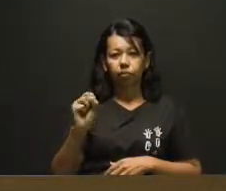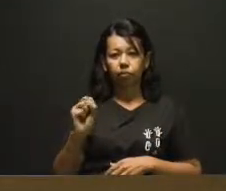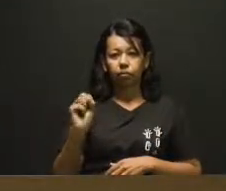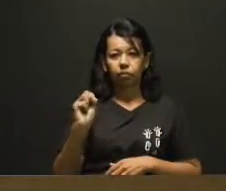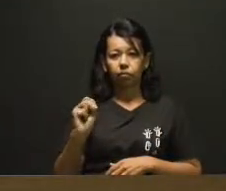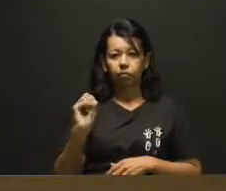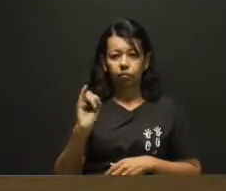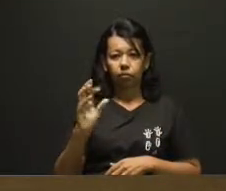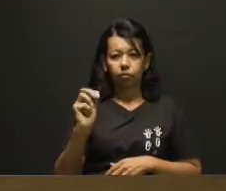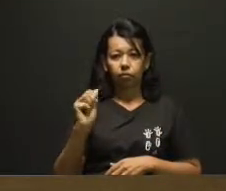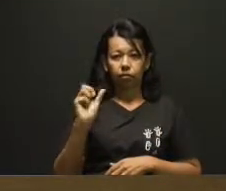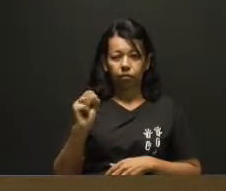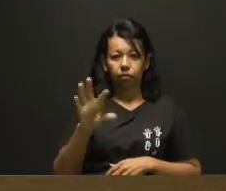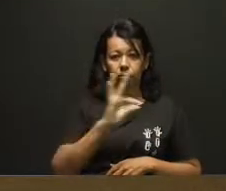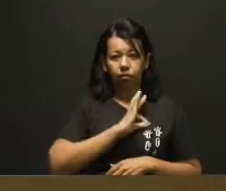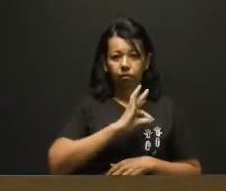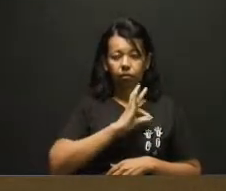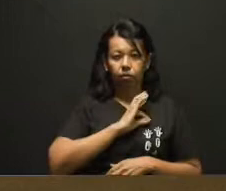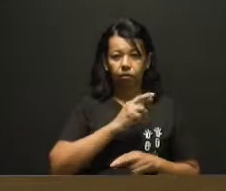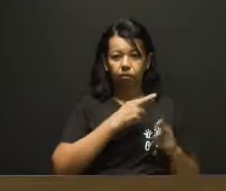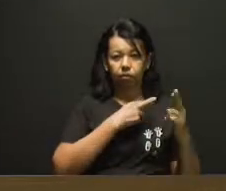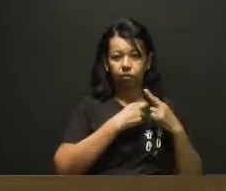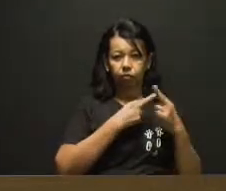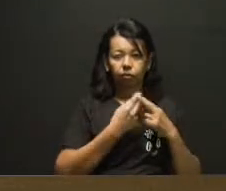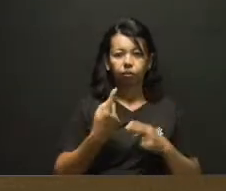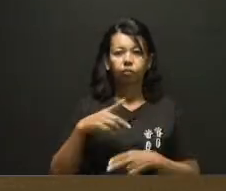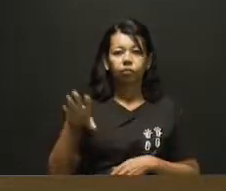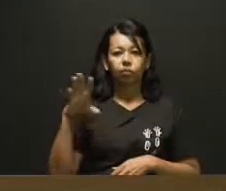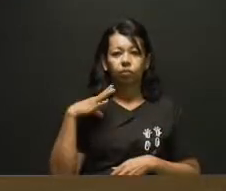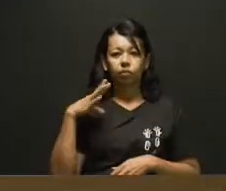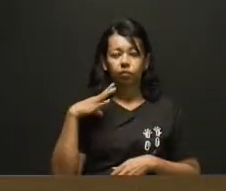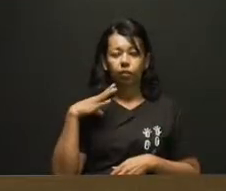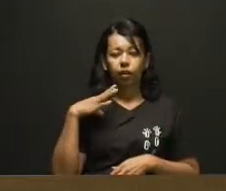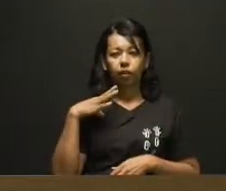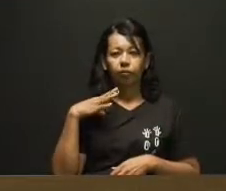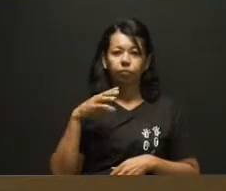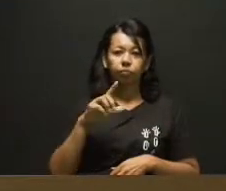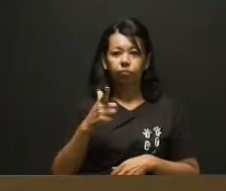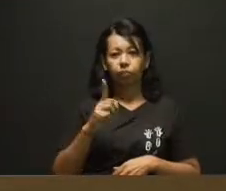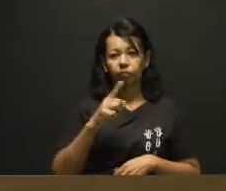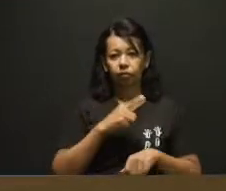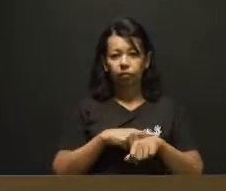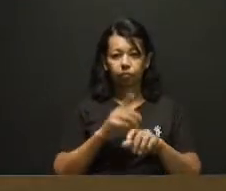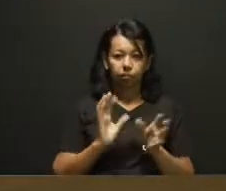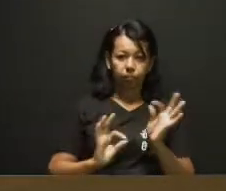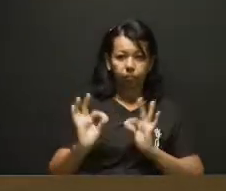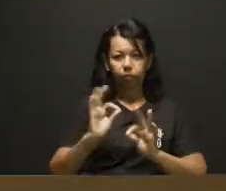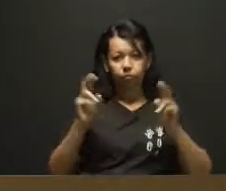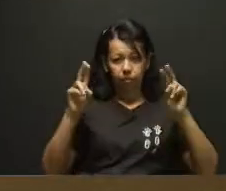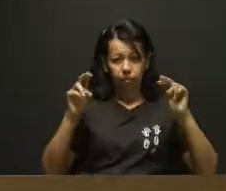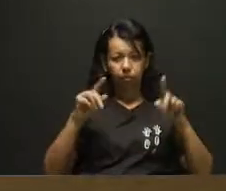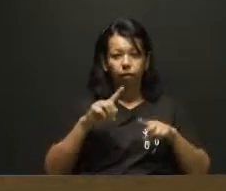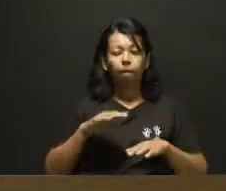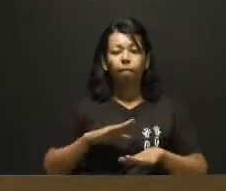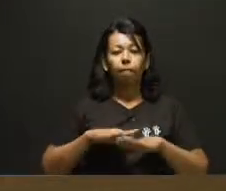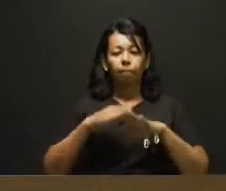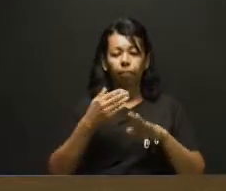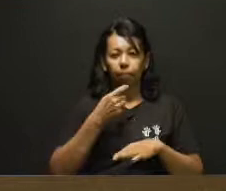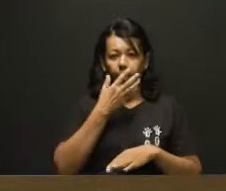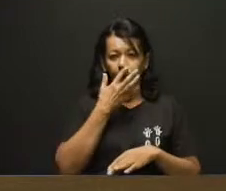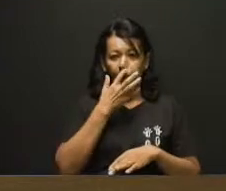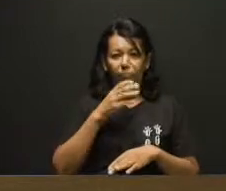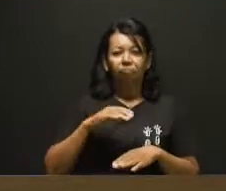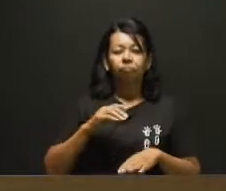nosso município então não tive muito tempo de me preparar pra esse tema mas considero é que ele é extremamente